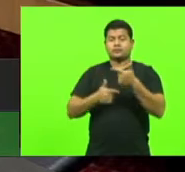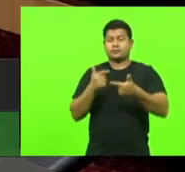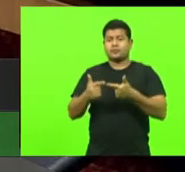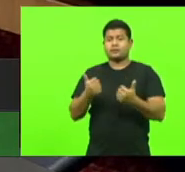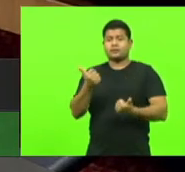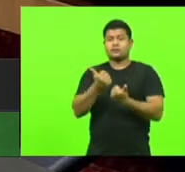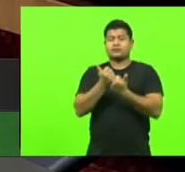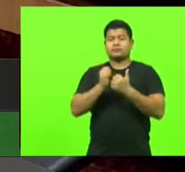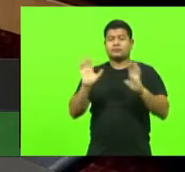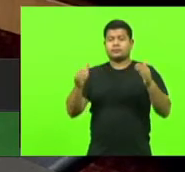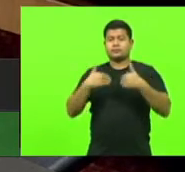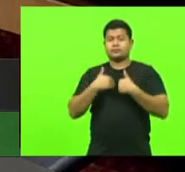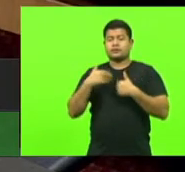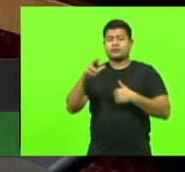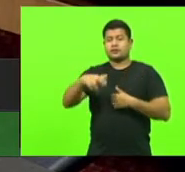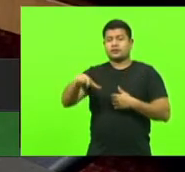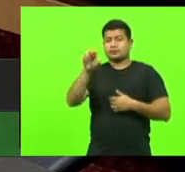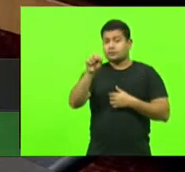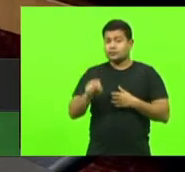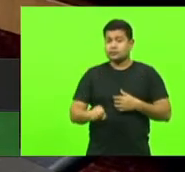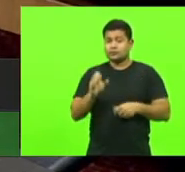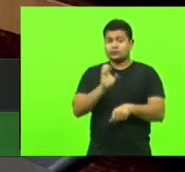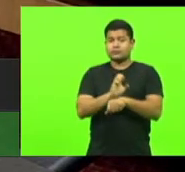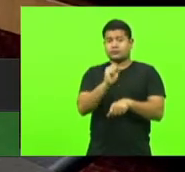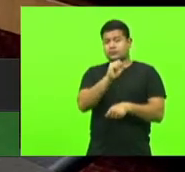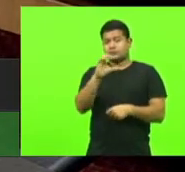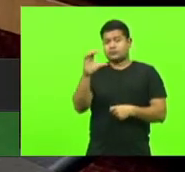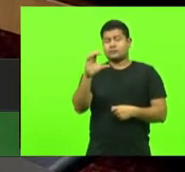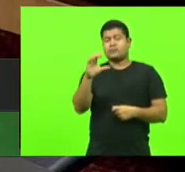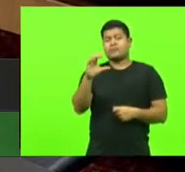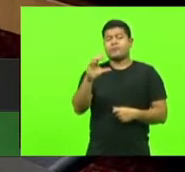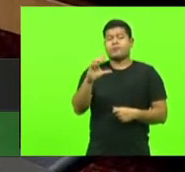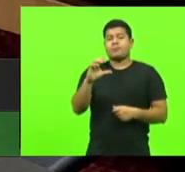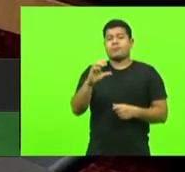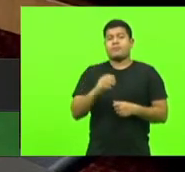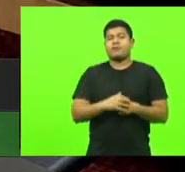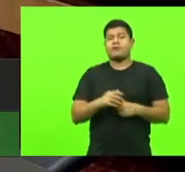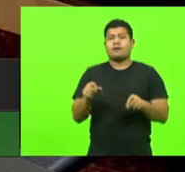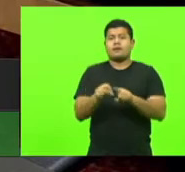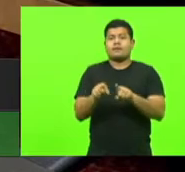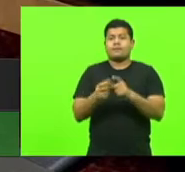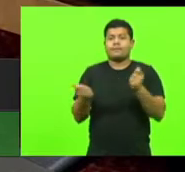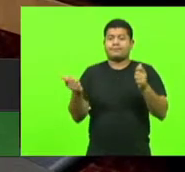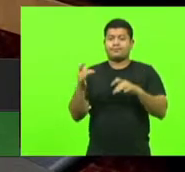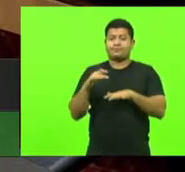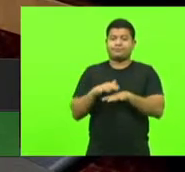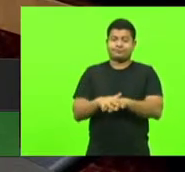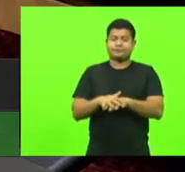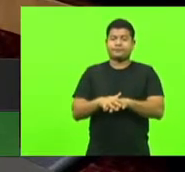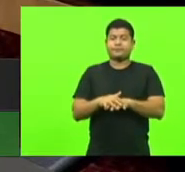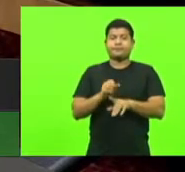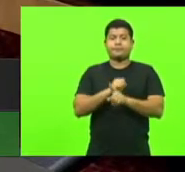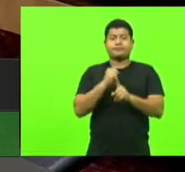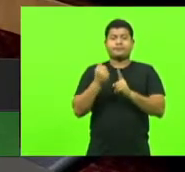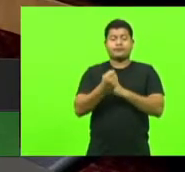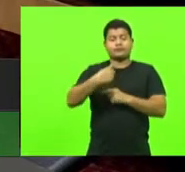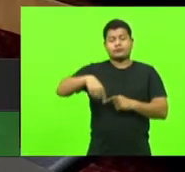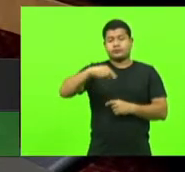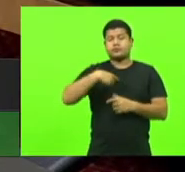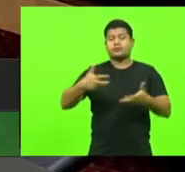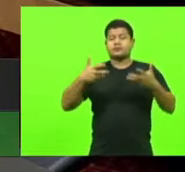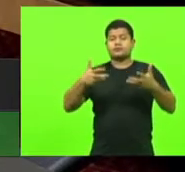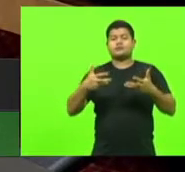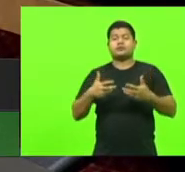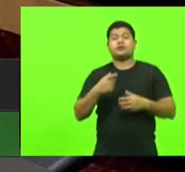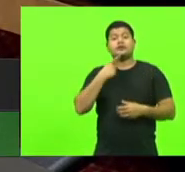na região sul de Santa Catarina e de inclusão social, que é aquilo que todos nós buscamos. Então, quero